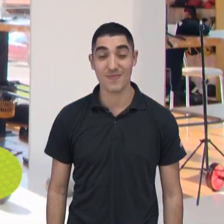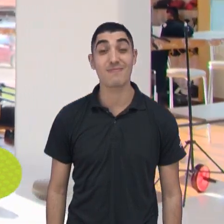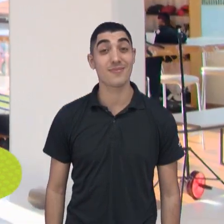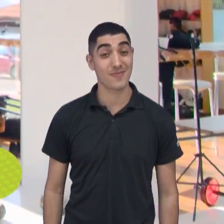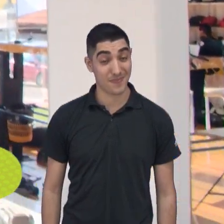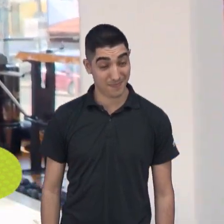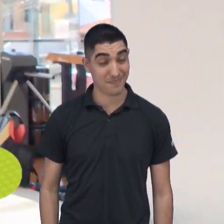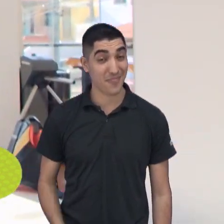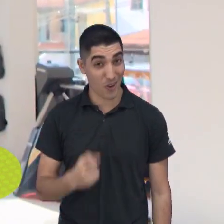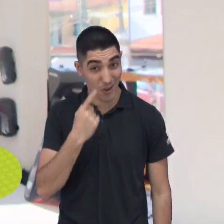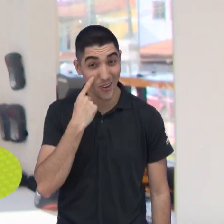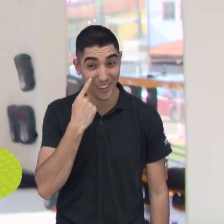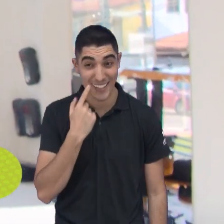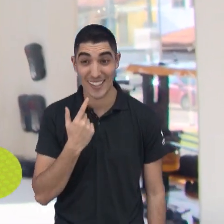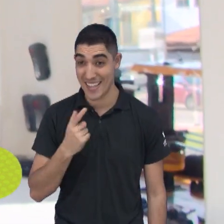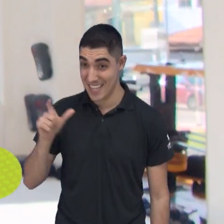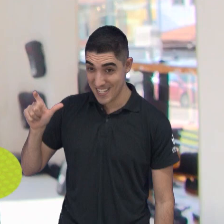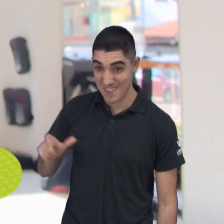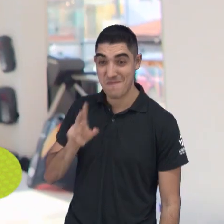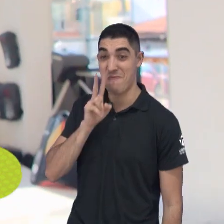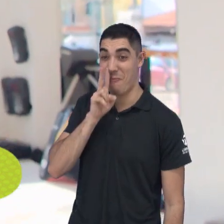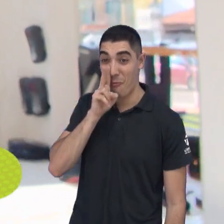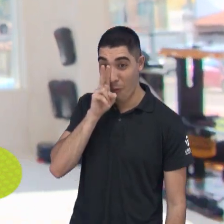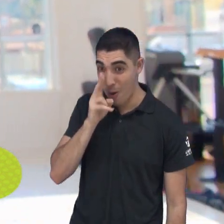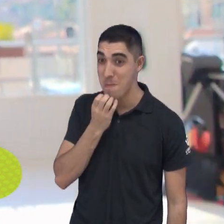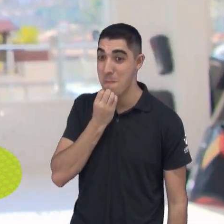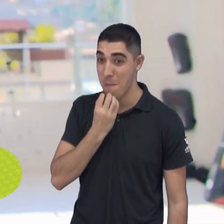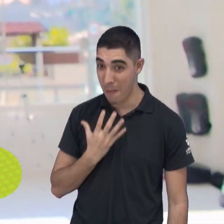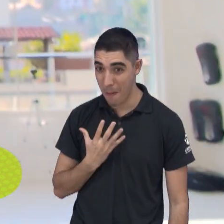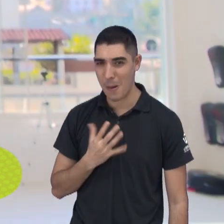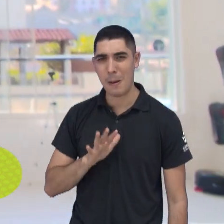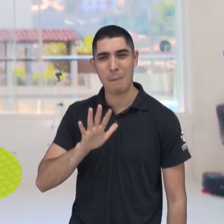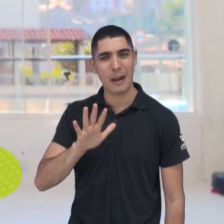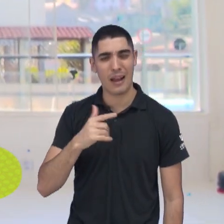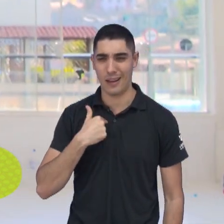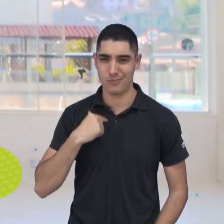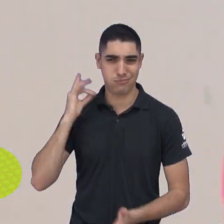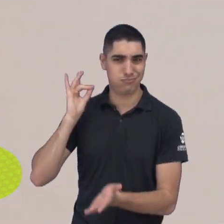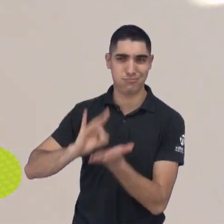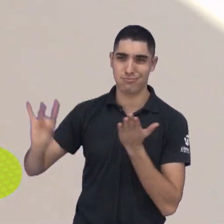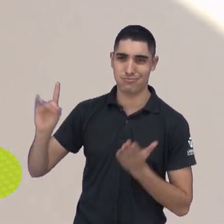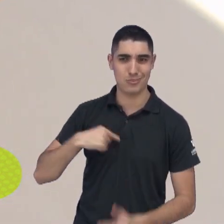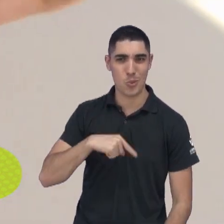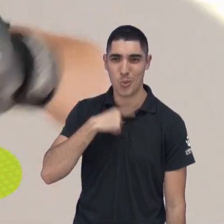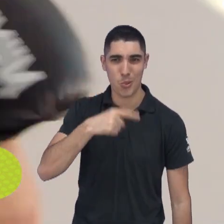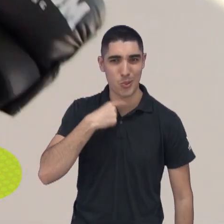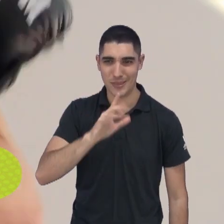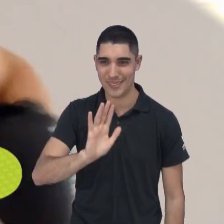Olha, realmente o menino é bom, é forte, mas eu tô fora, eu não aguento não.